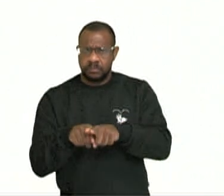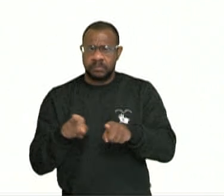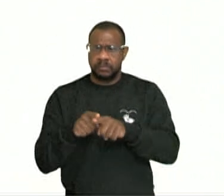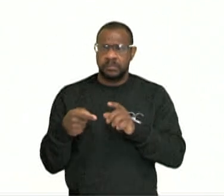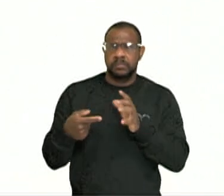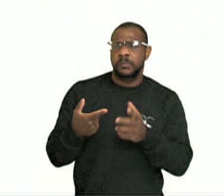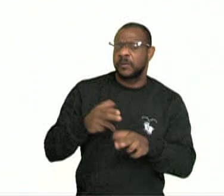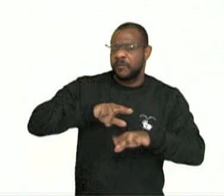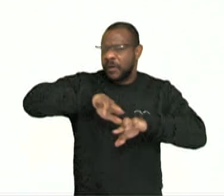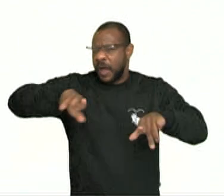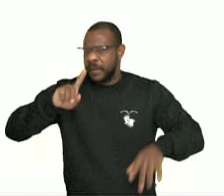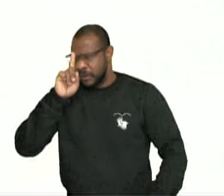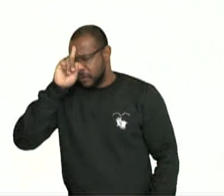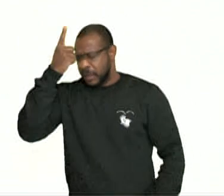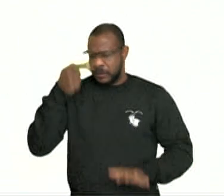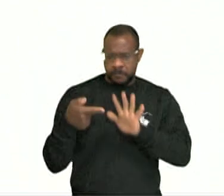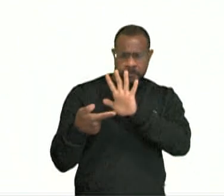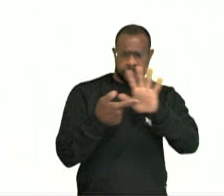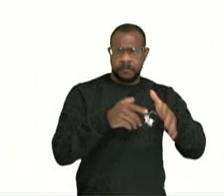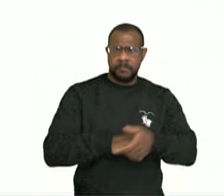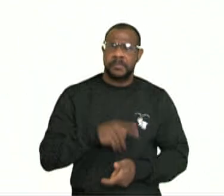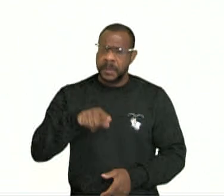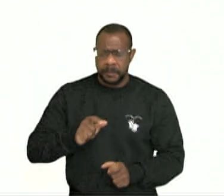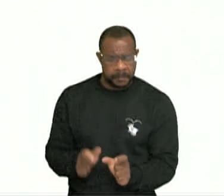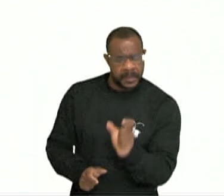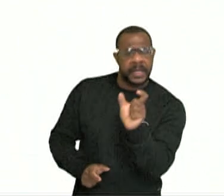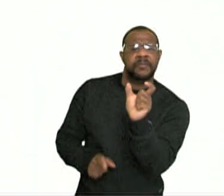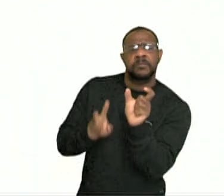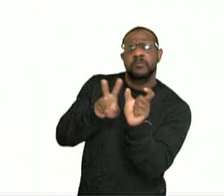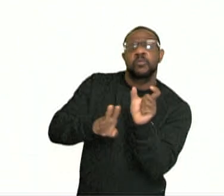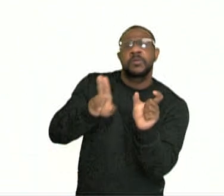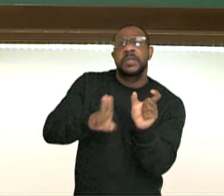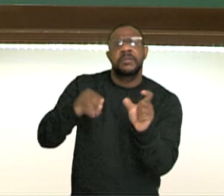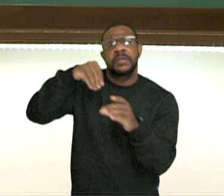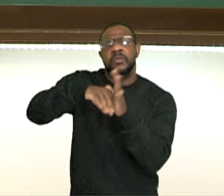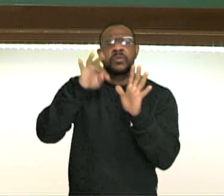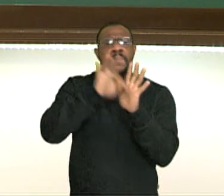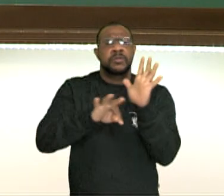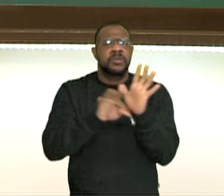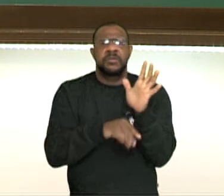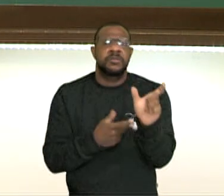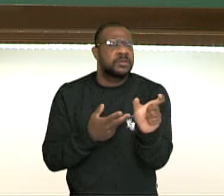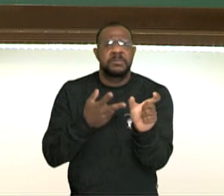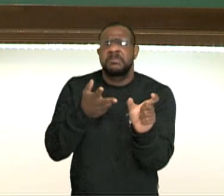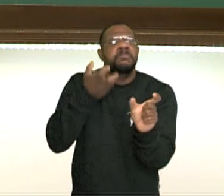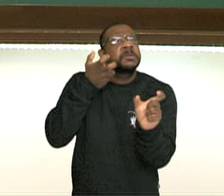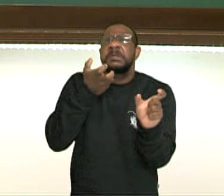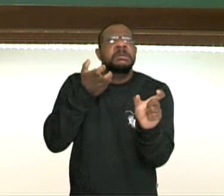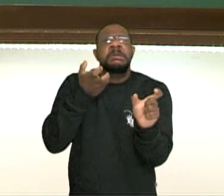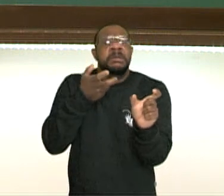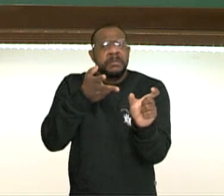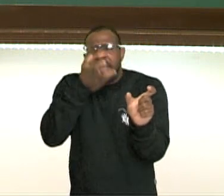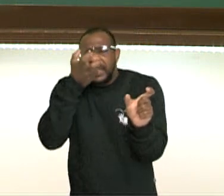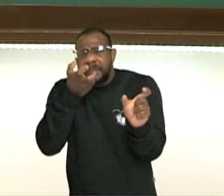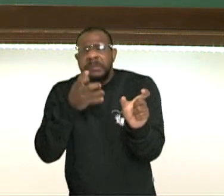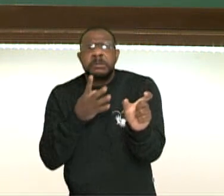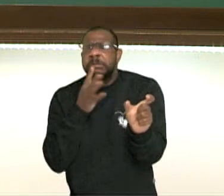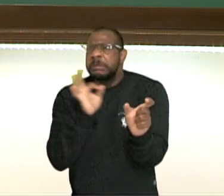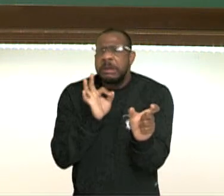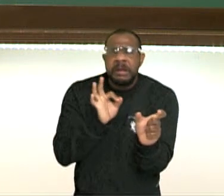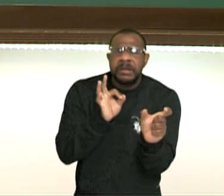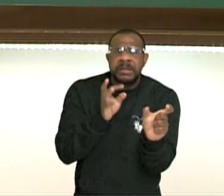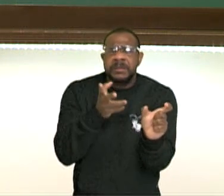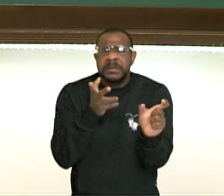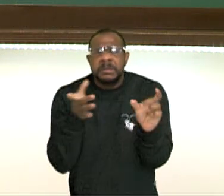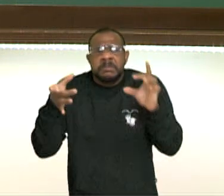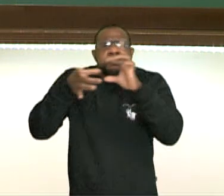Ou seja, são palavrinhas que são utilizadas lá dentro do texto que não tem muito a ver com o assunto, mas que direcionam esse